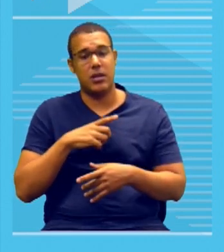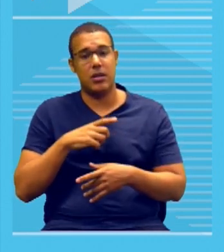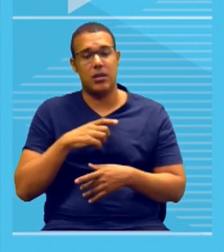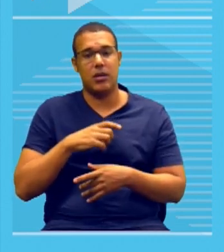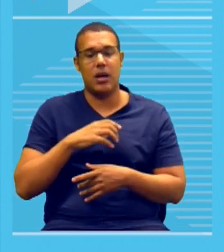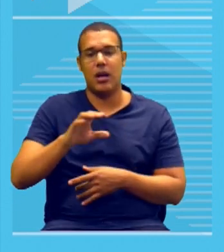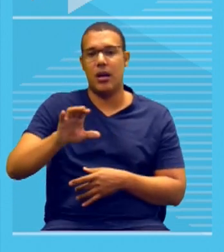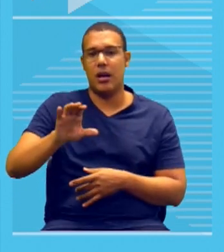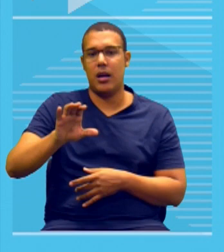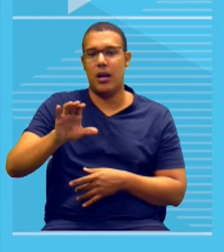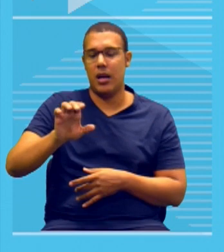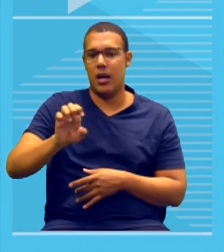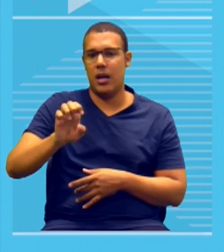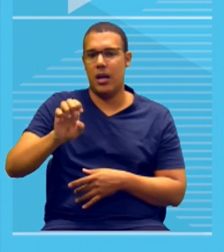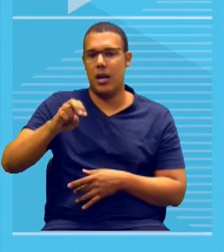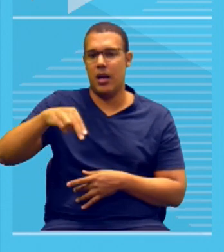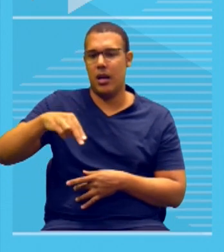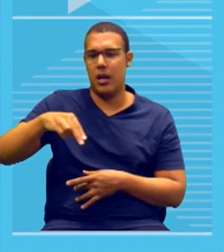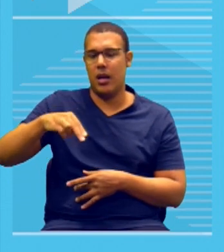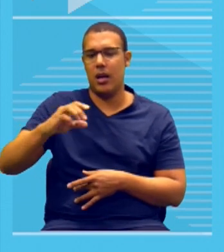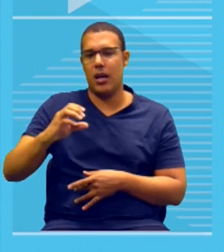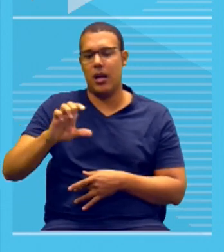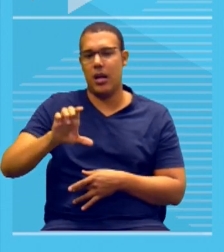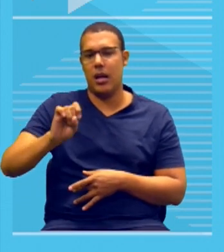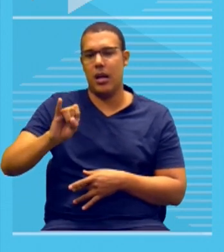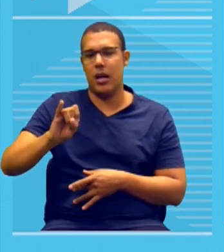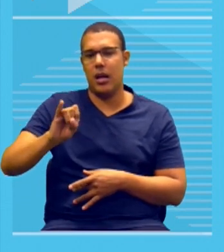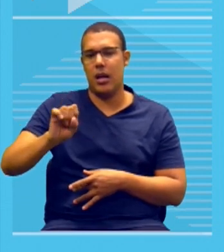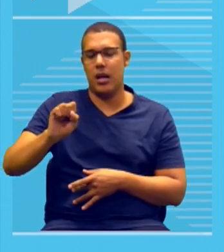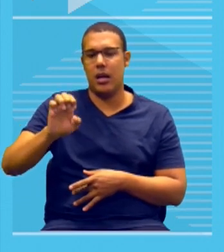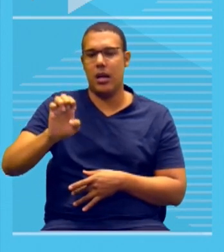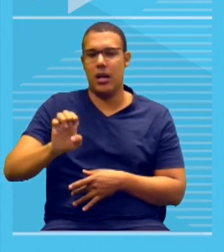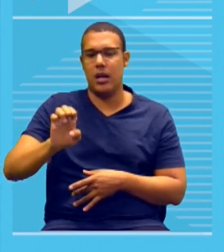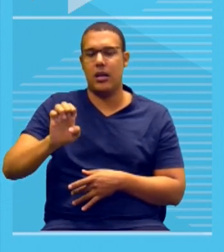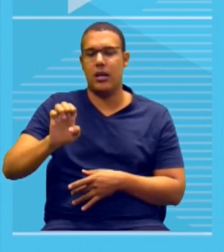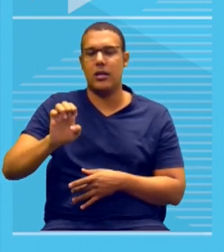nós iremos iremos chamar de